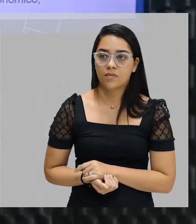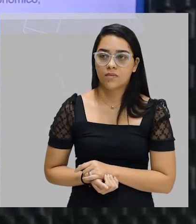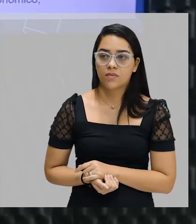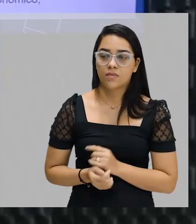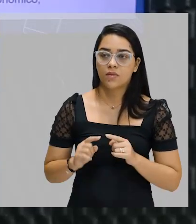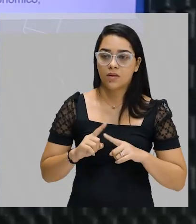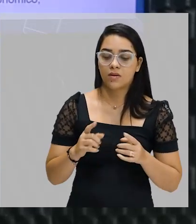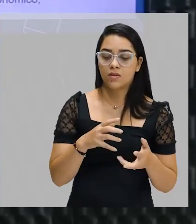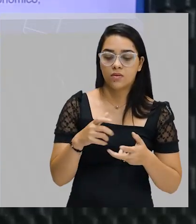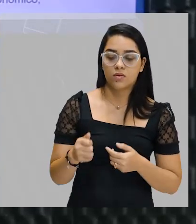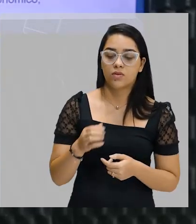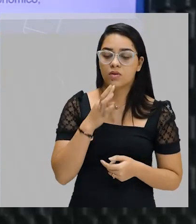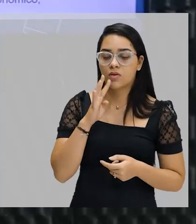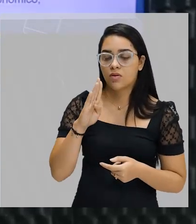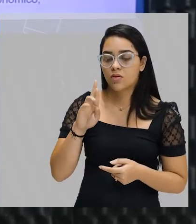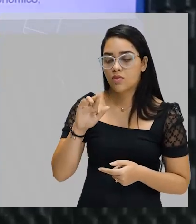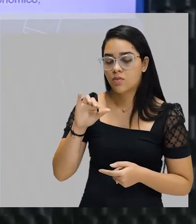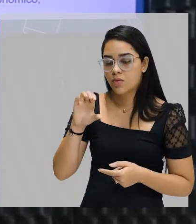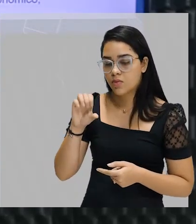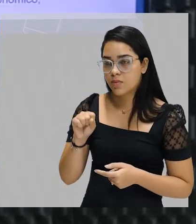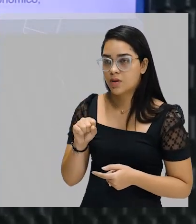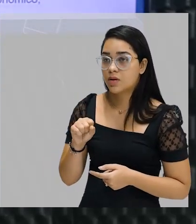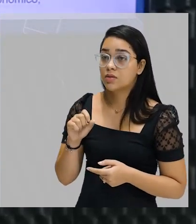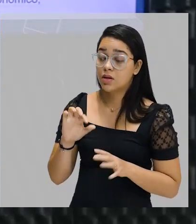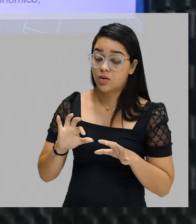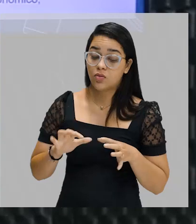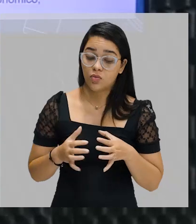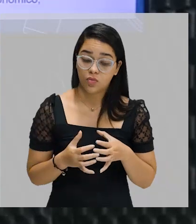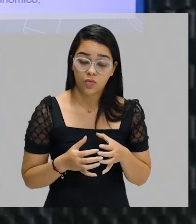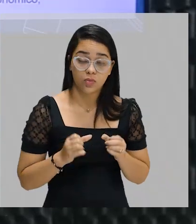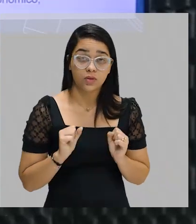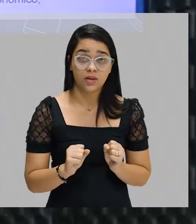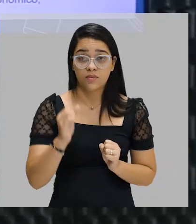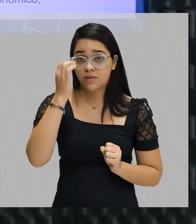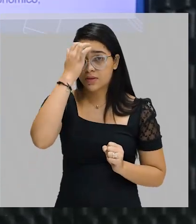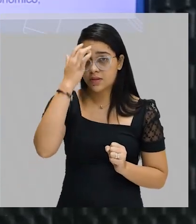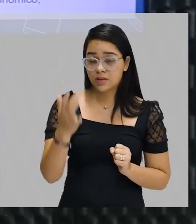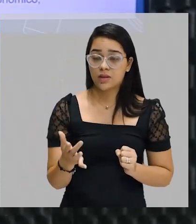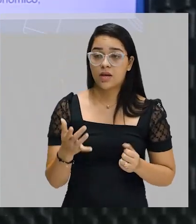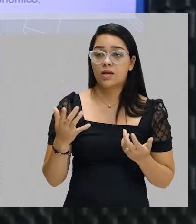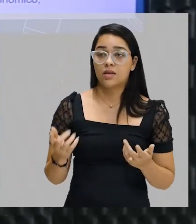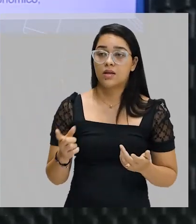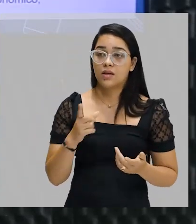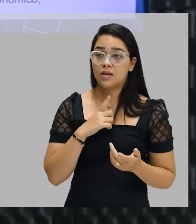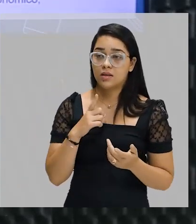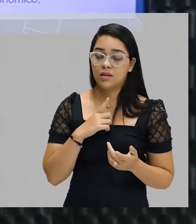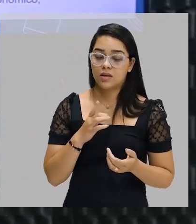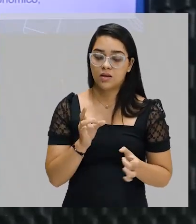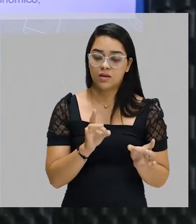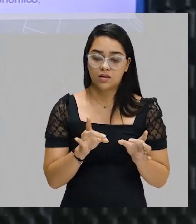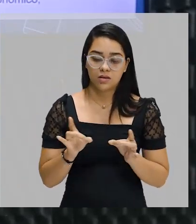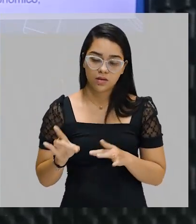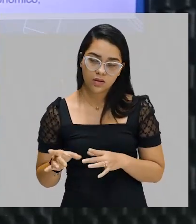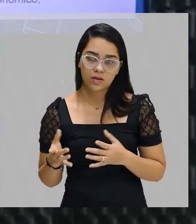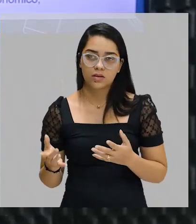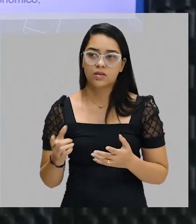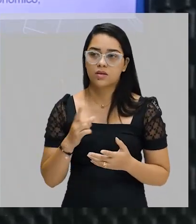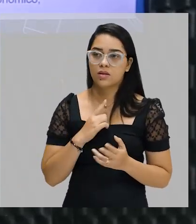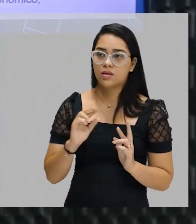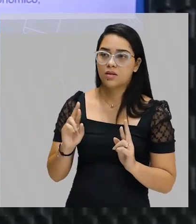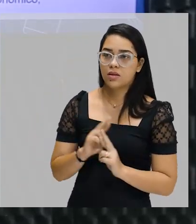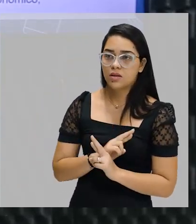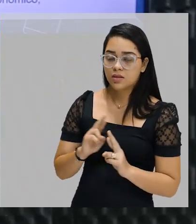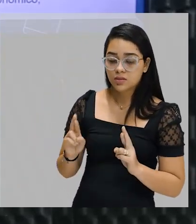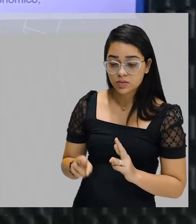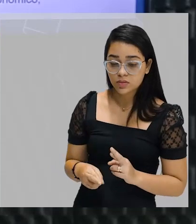mas o mundo conhece como BRICS, tá? É um grupo formado para facilitar, né, comércio, nas